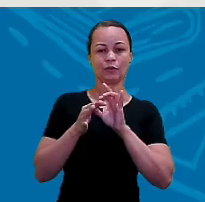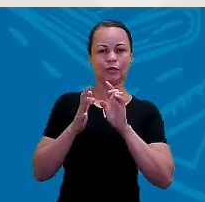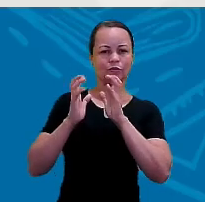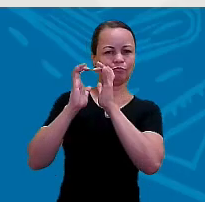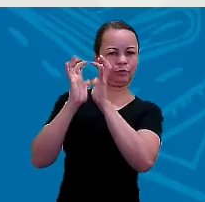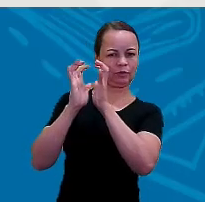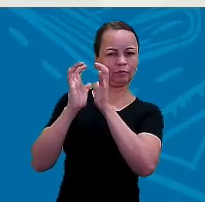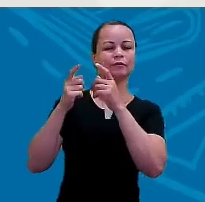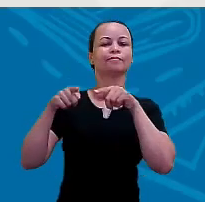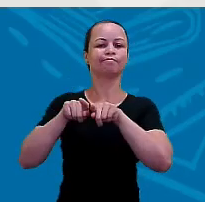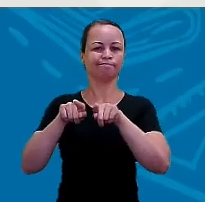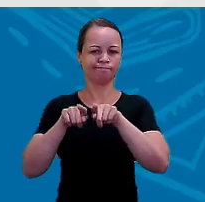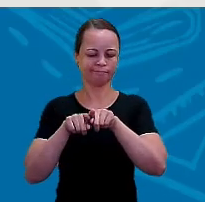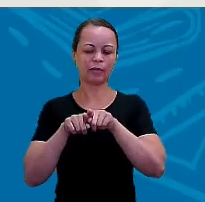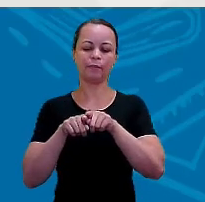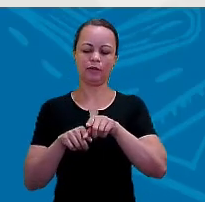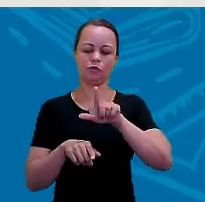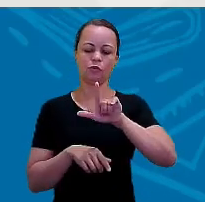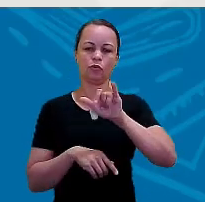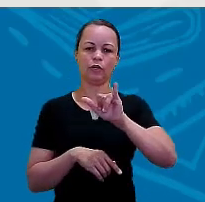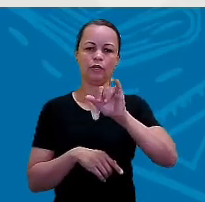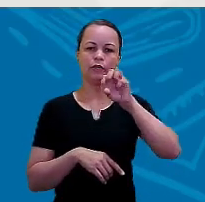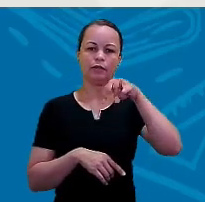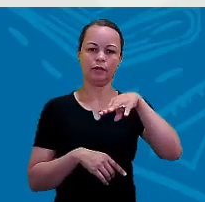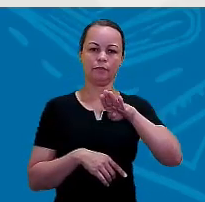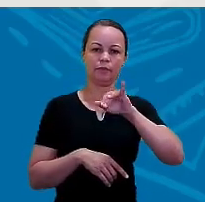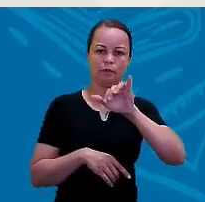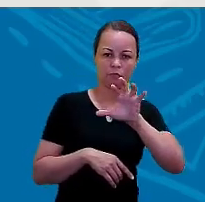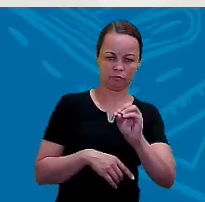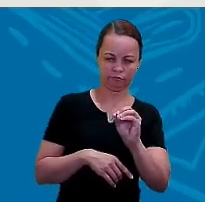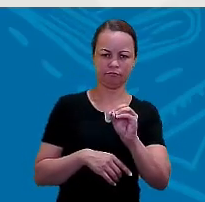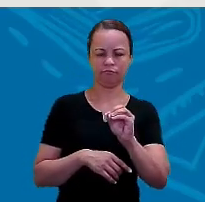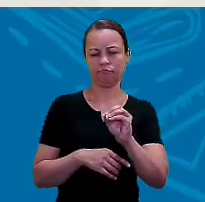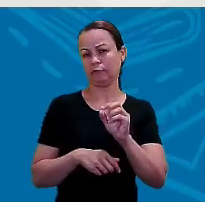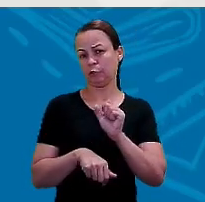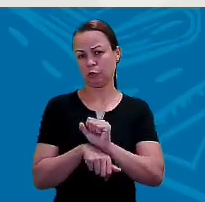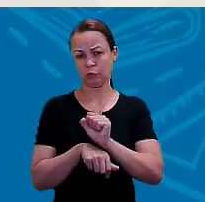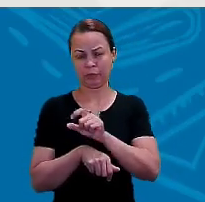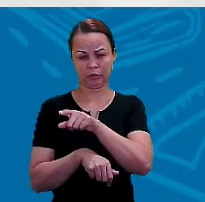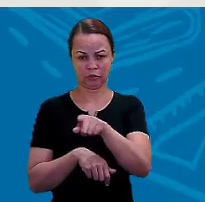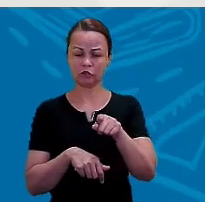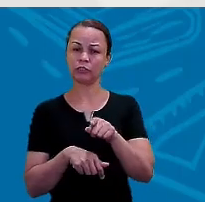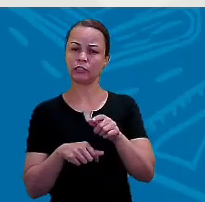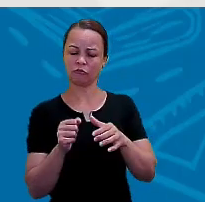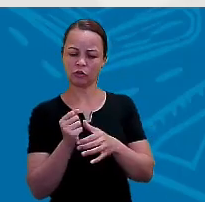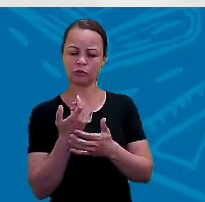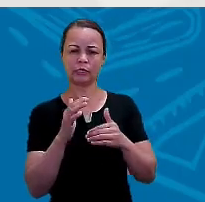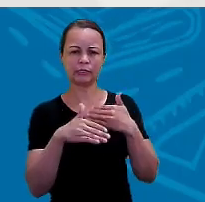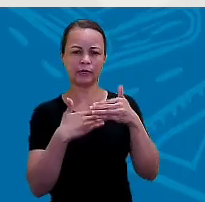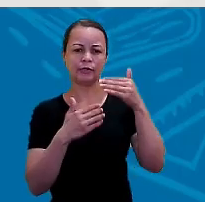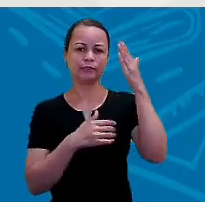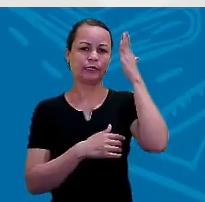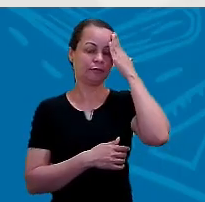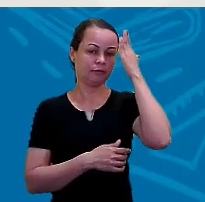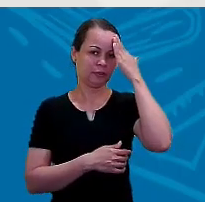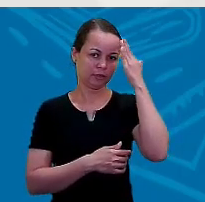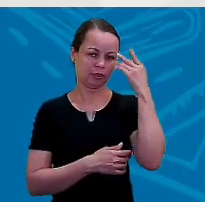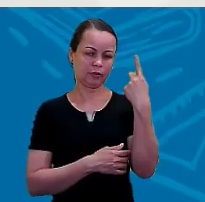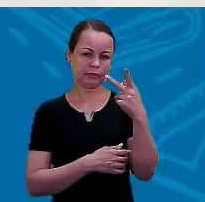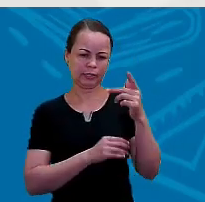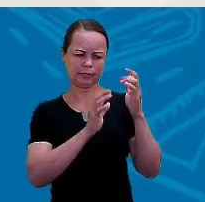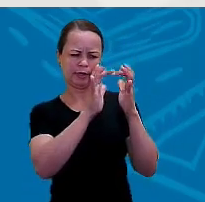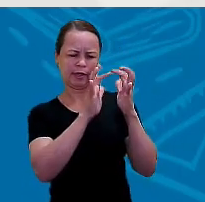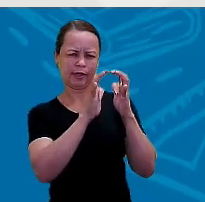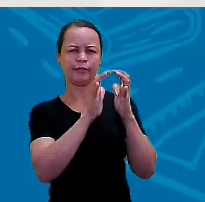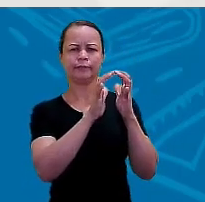límbico. Então, eu já espero que você já tenha a possibilidade, a partir dessas informações, entender que essa ideia de cérebro